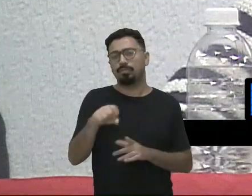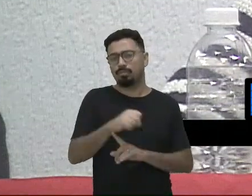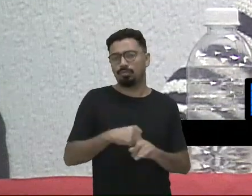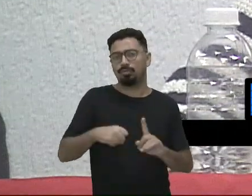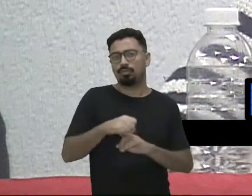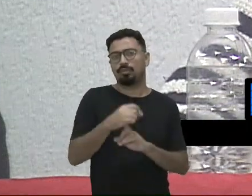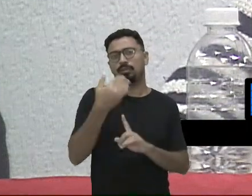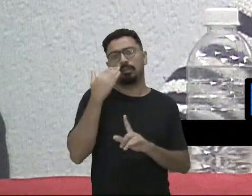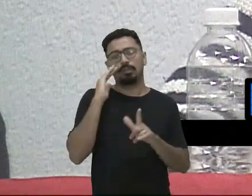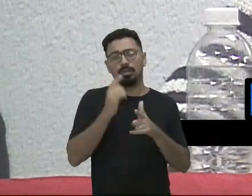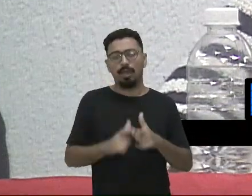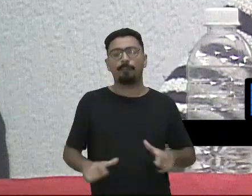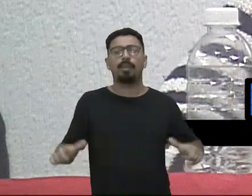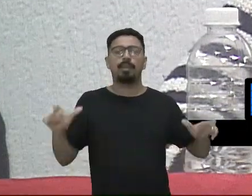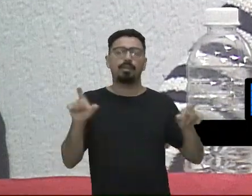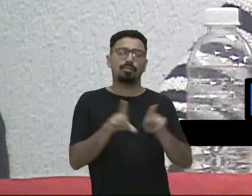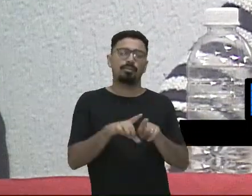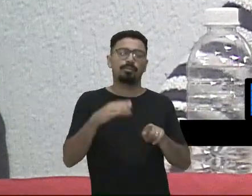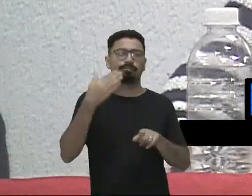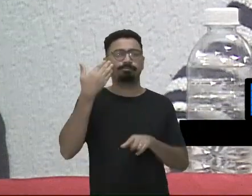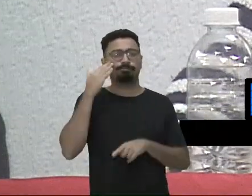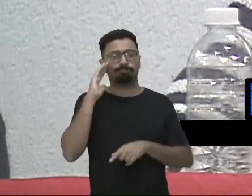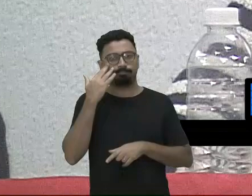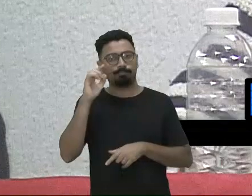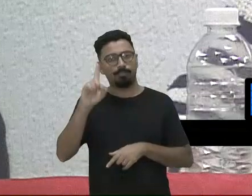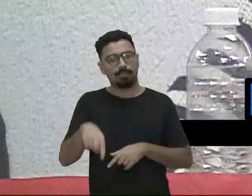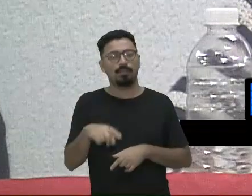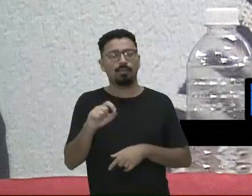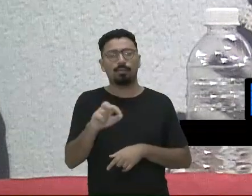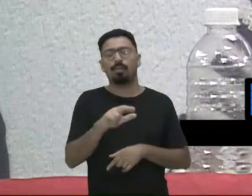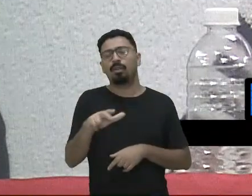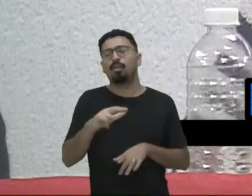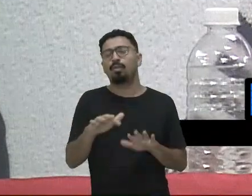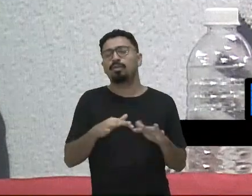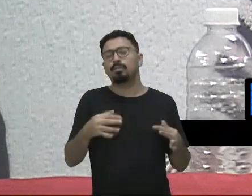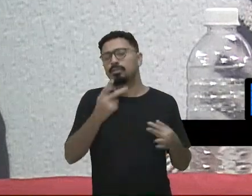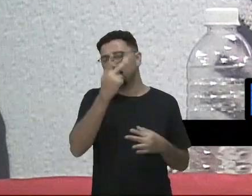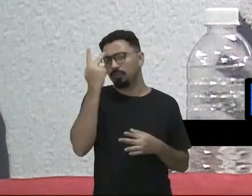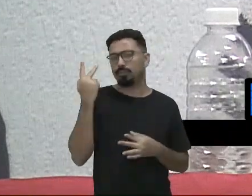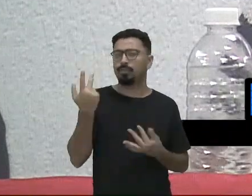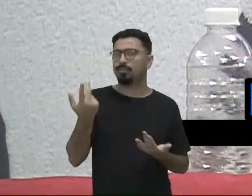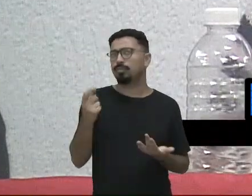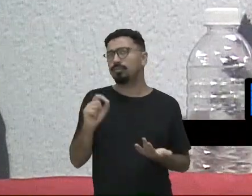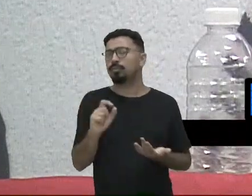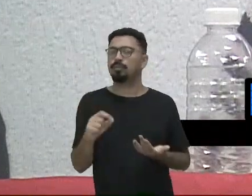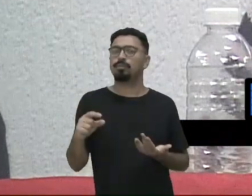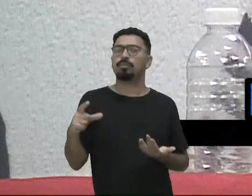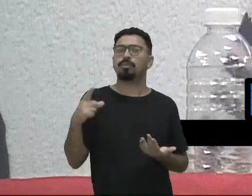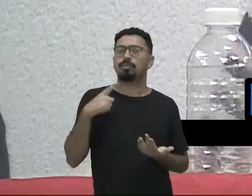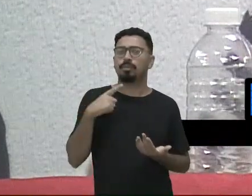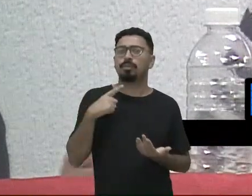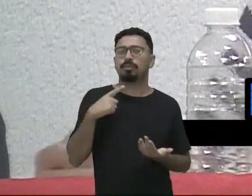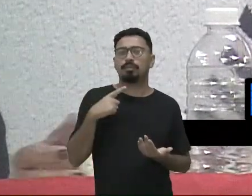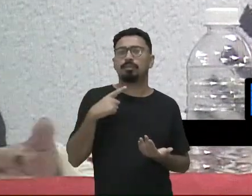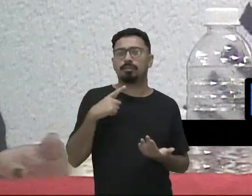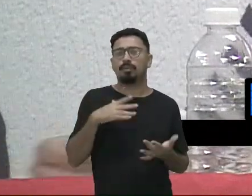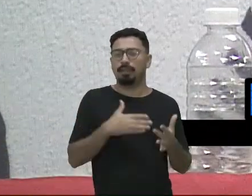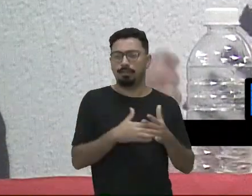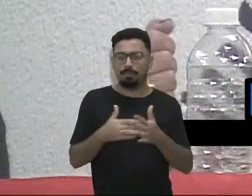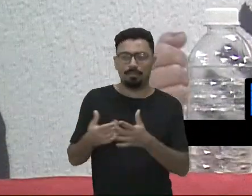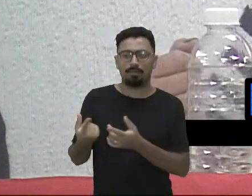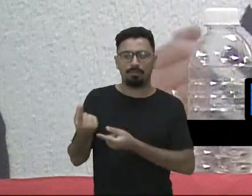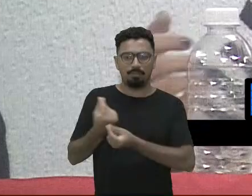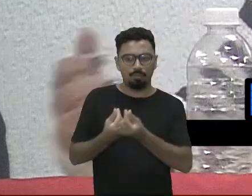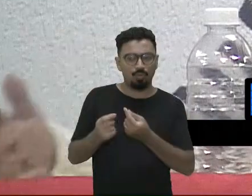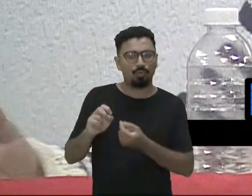hoje é mais amplo. A gente entende a vulnerabilidade social não só a pessoa que tem limitações